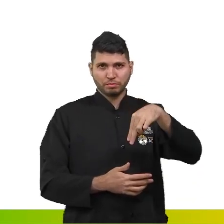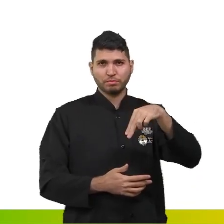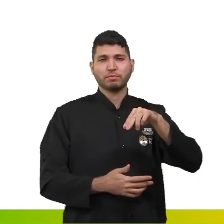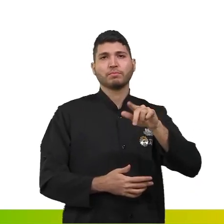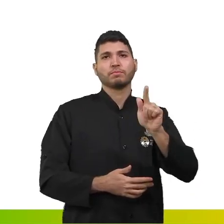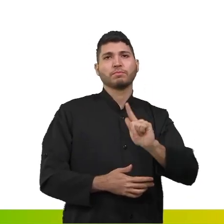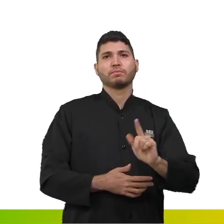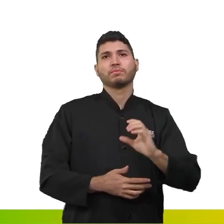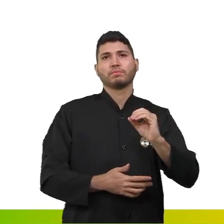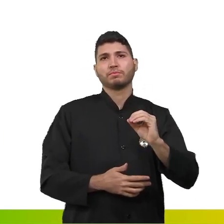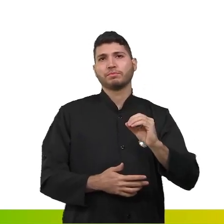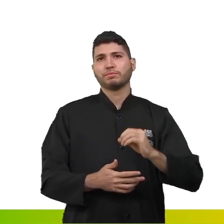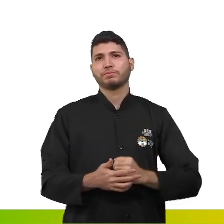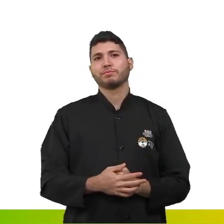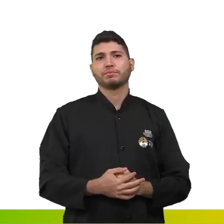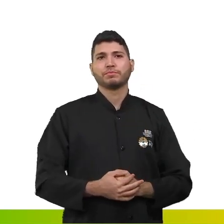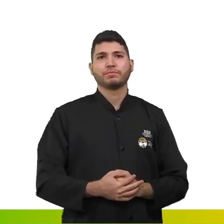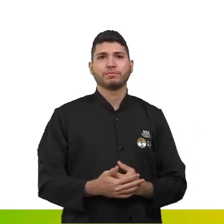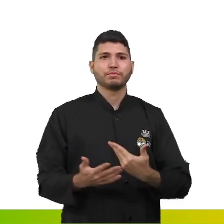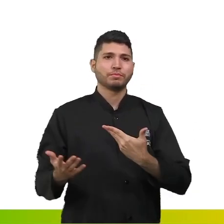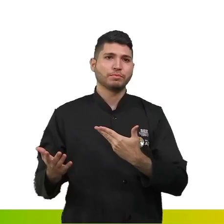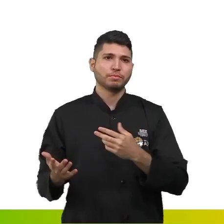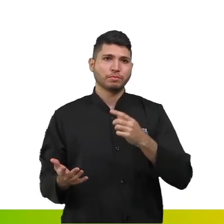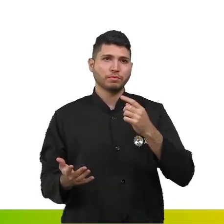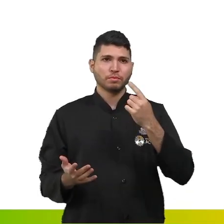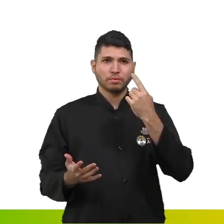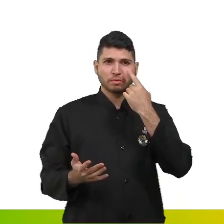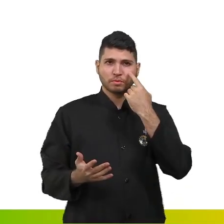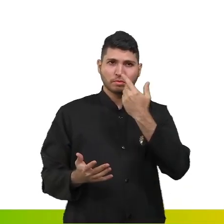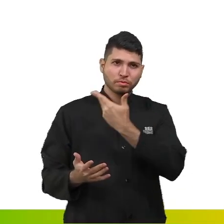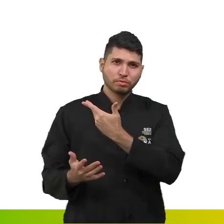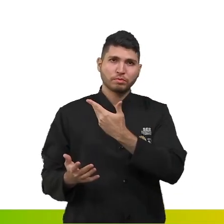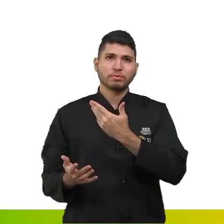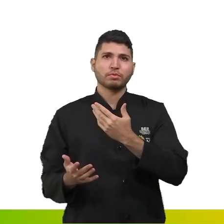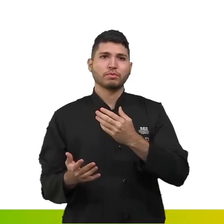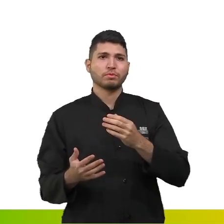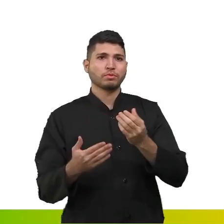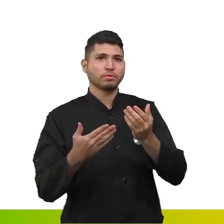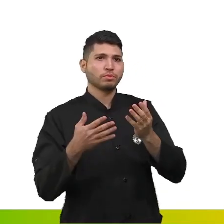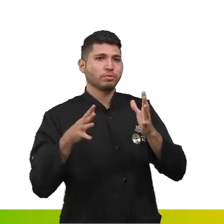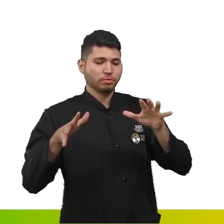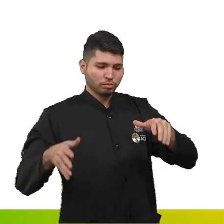ó, está sendo retirado um corpo de um